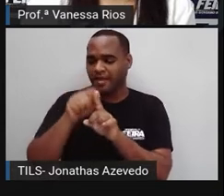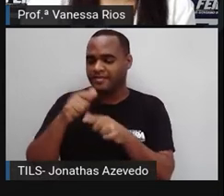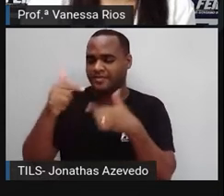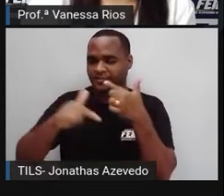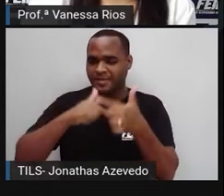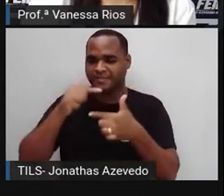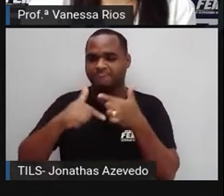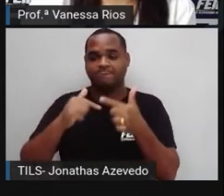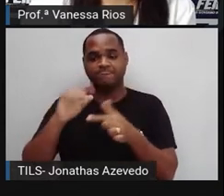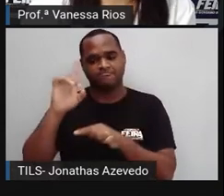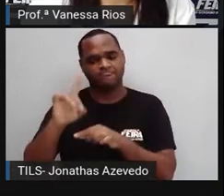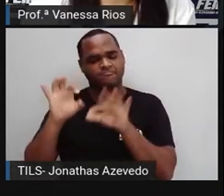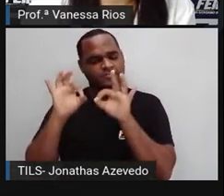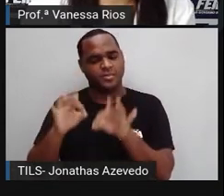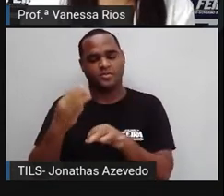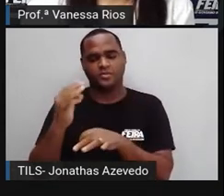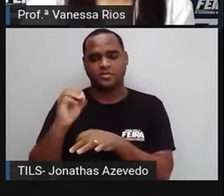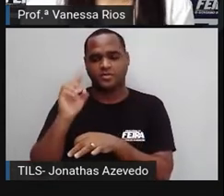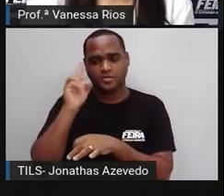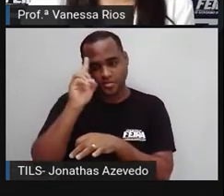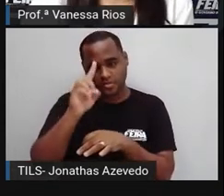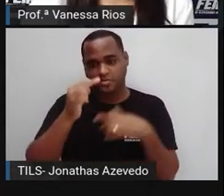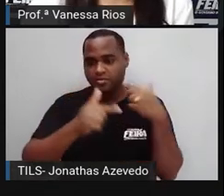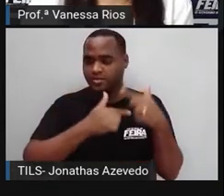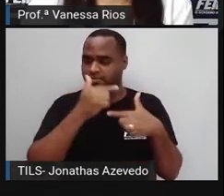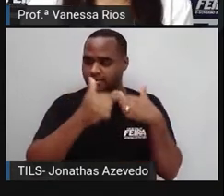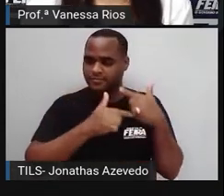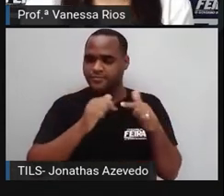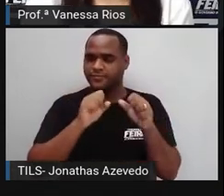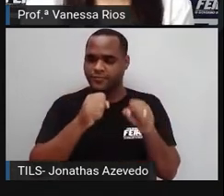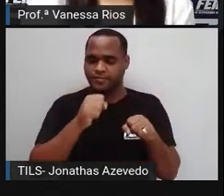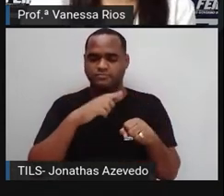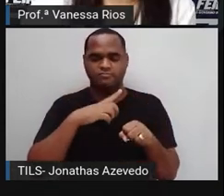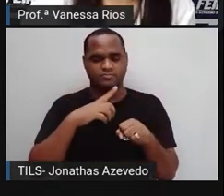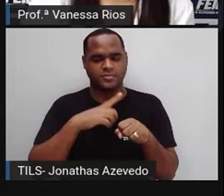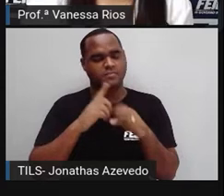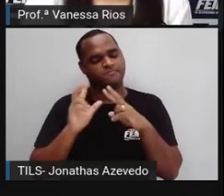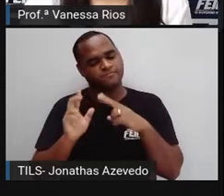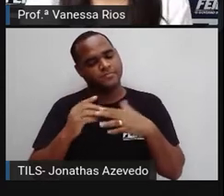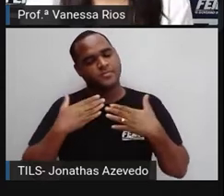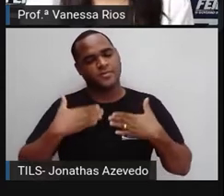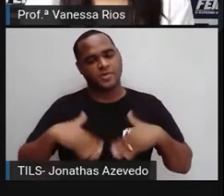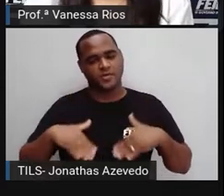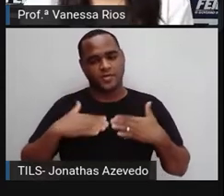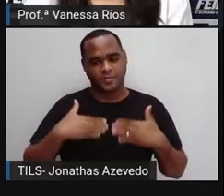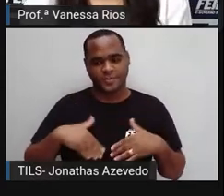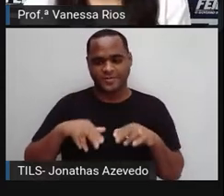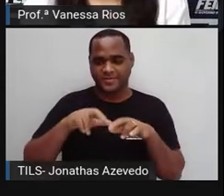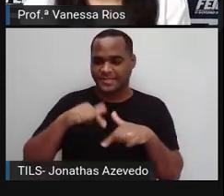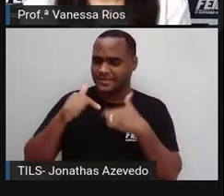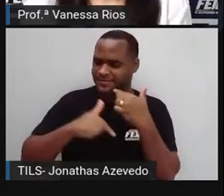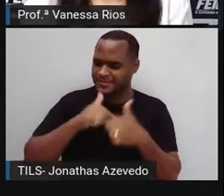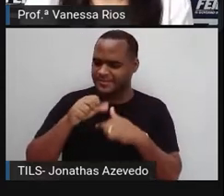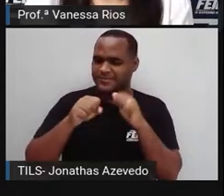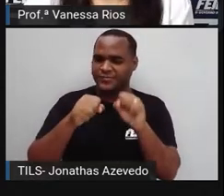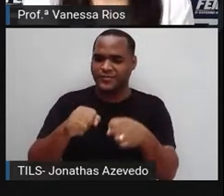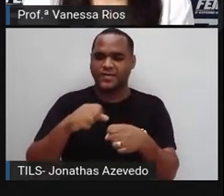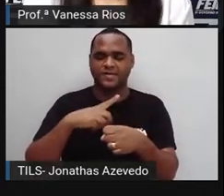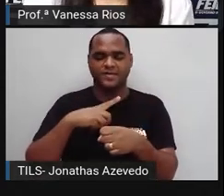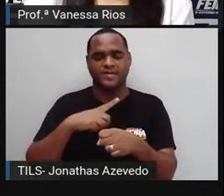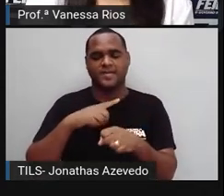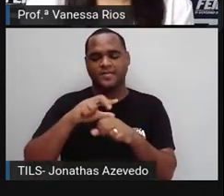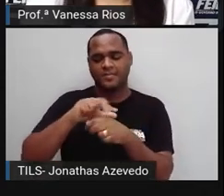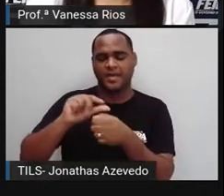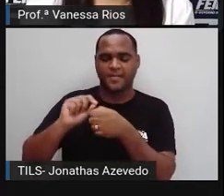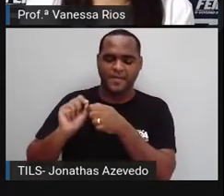trabalho, ele tem o direito de ficar 30 dias neste período de férias para descanso, né, das suas atividades